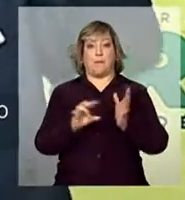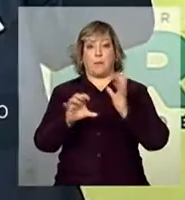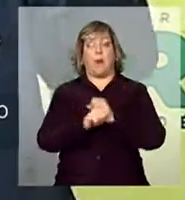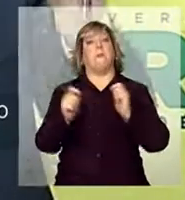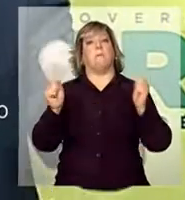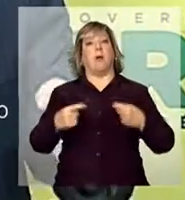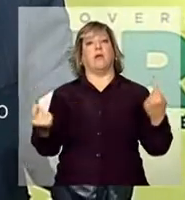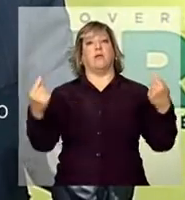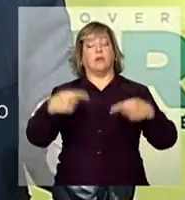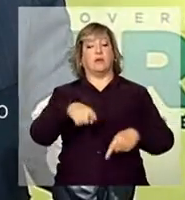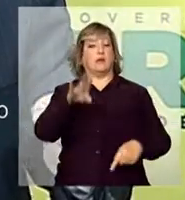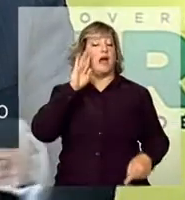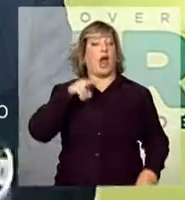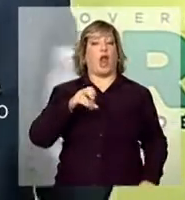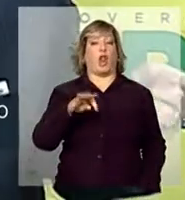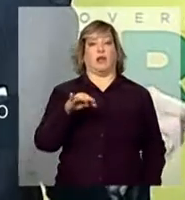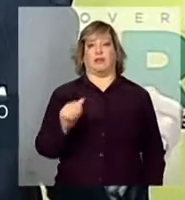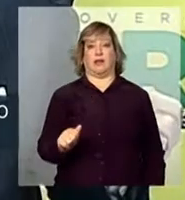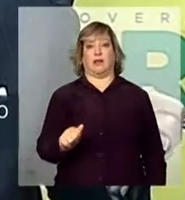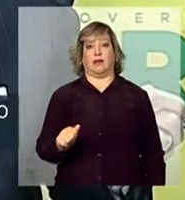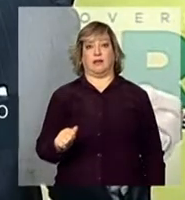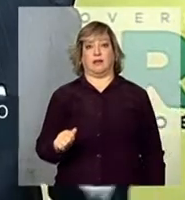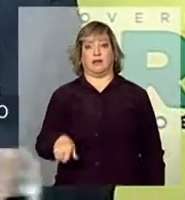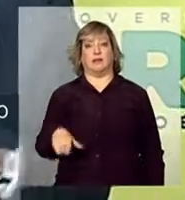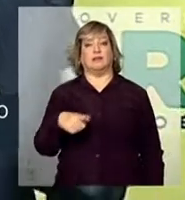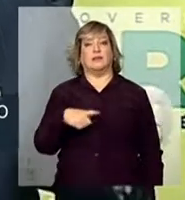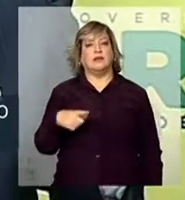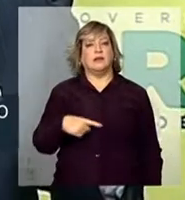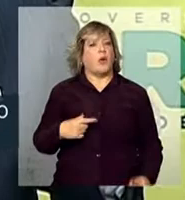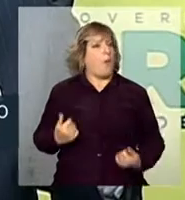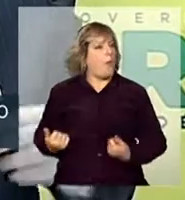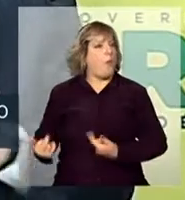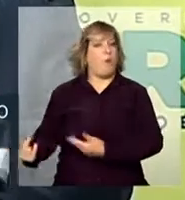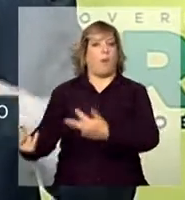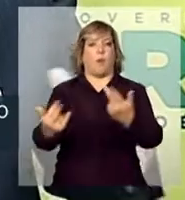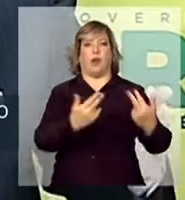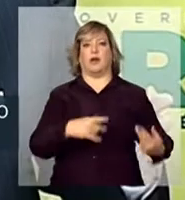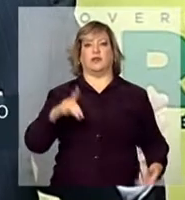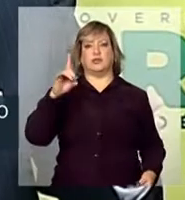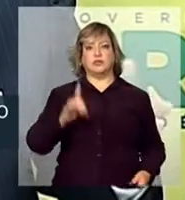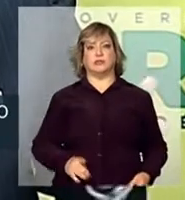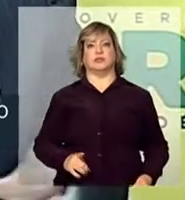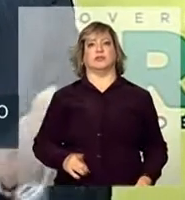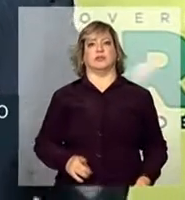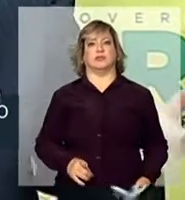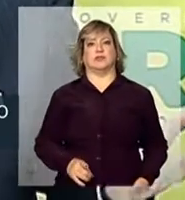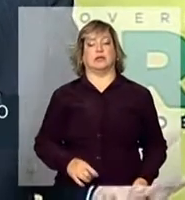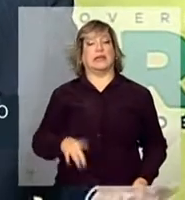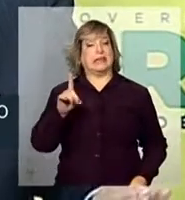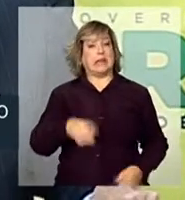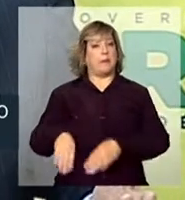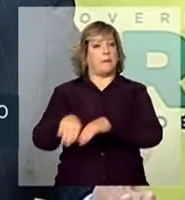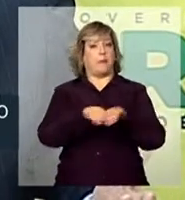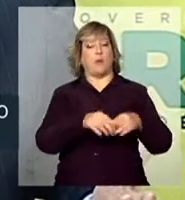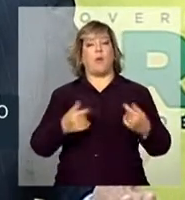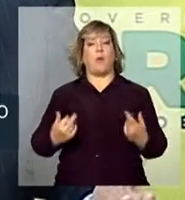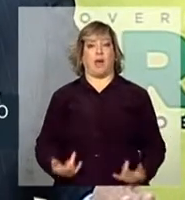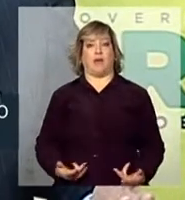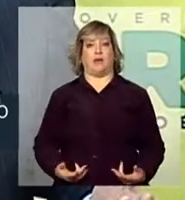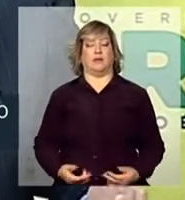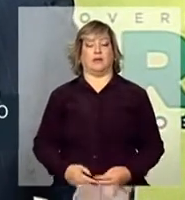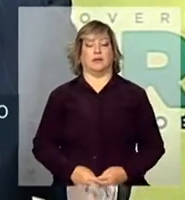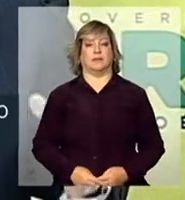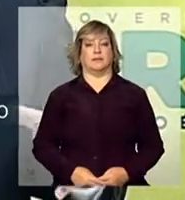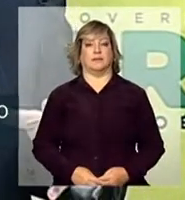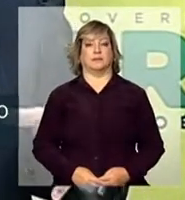E aí vai ser pela nota dele não tem nada mais republicando mais objetivo mas democrático do que esse processo